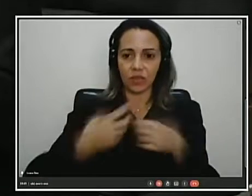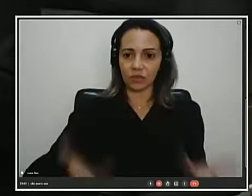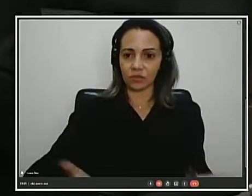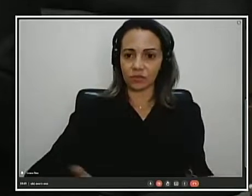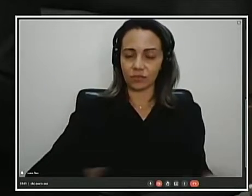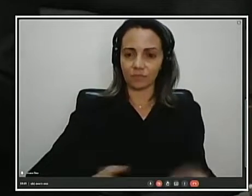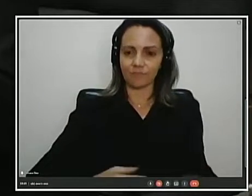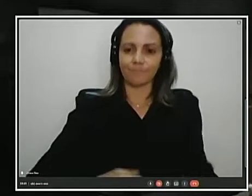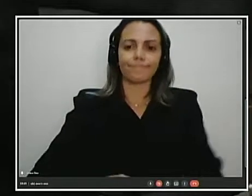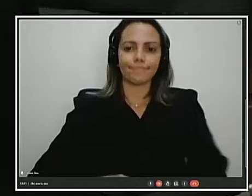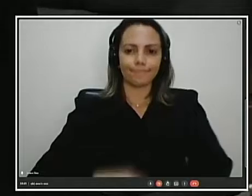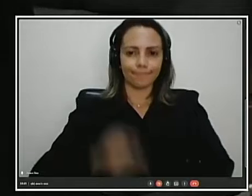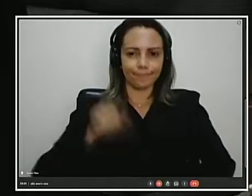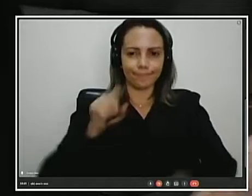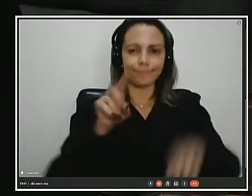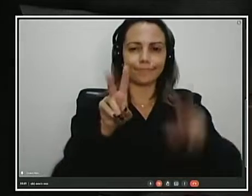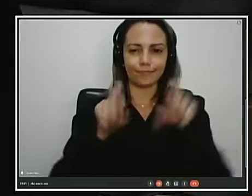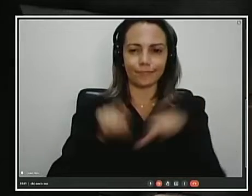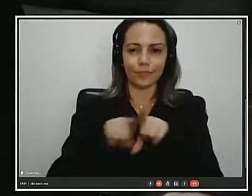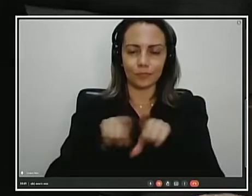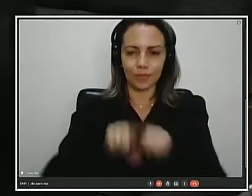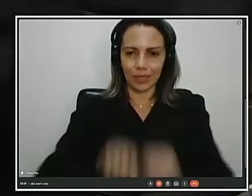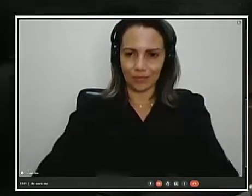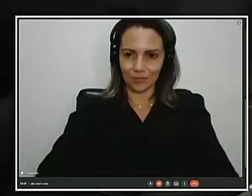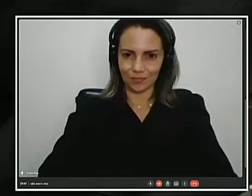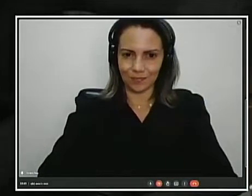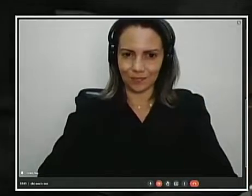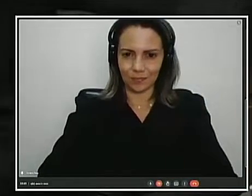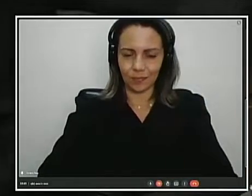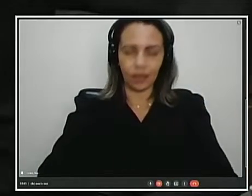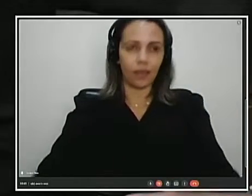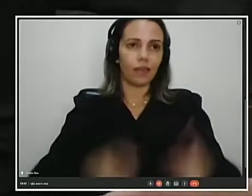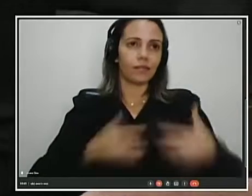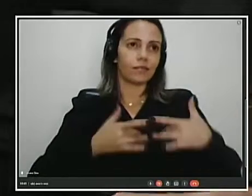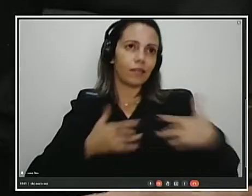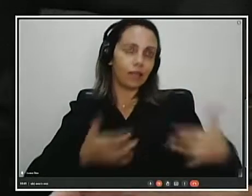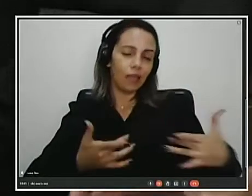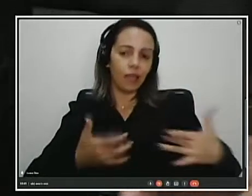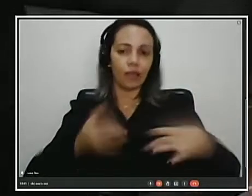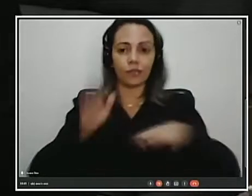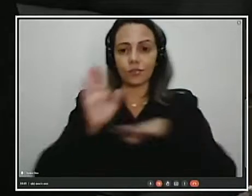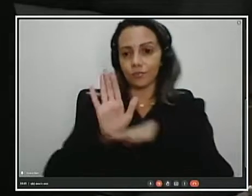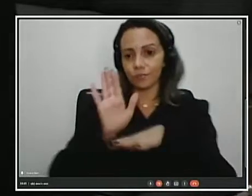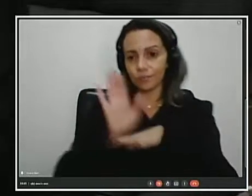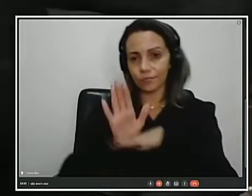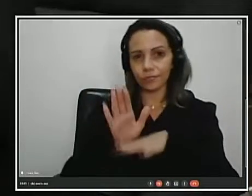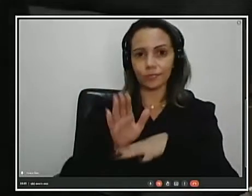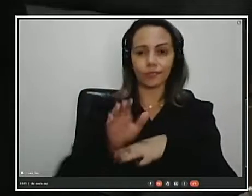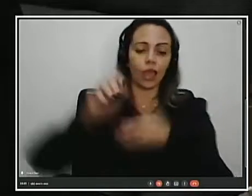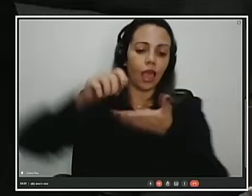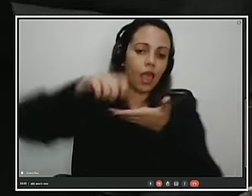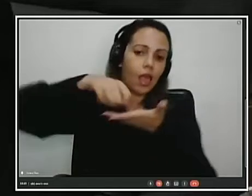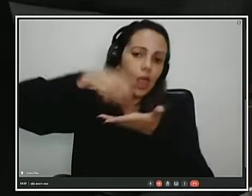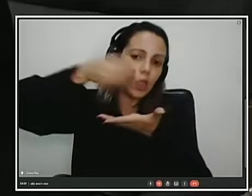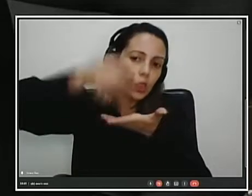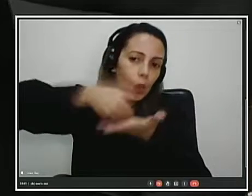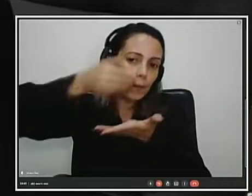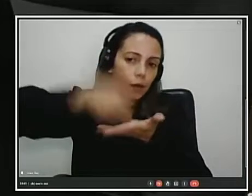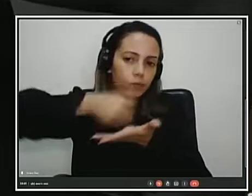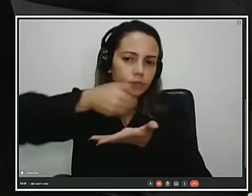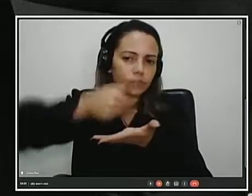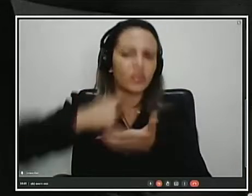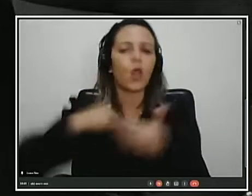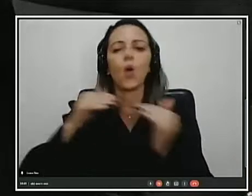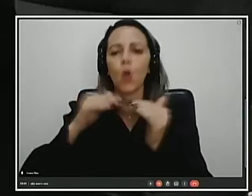também é de caridade de ação social de sopão eu concordo com o vereador